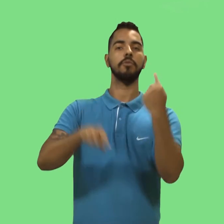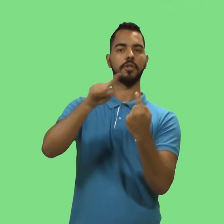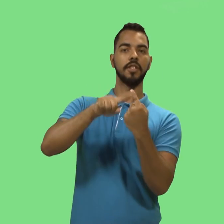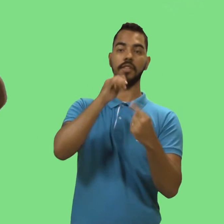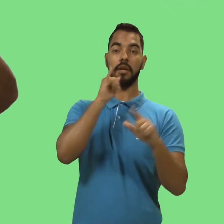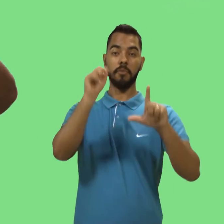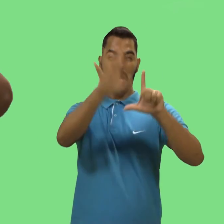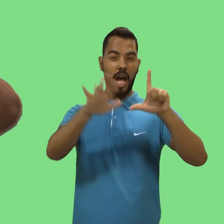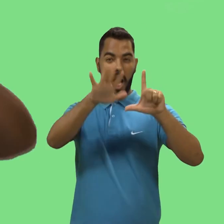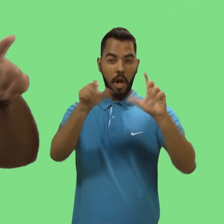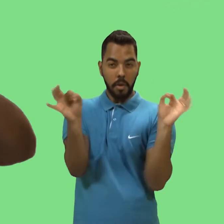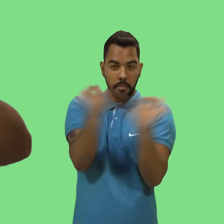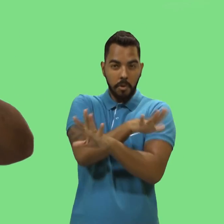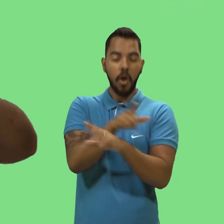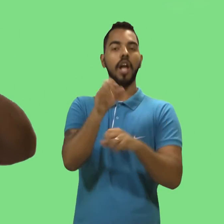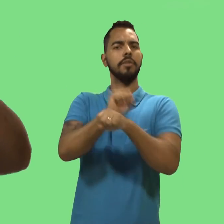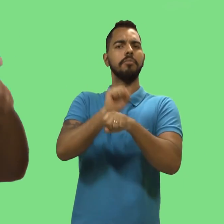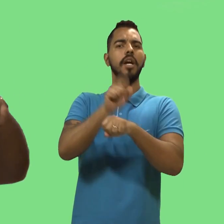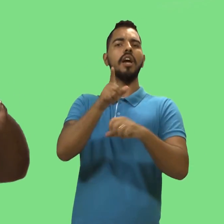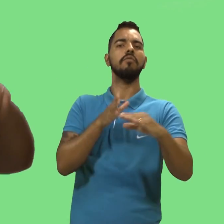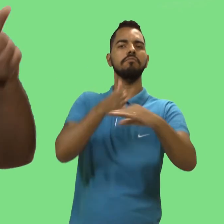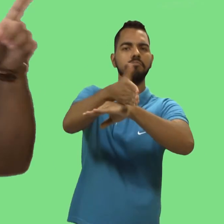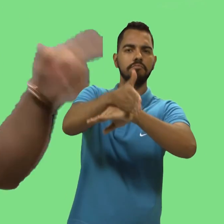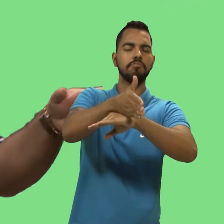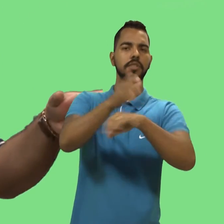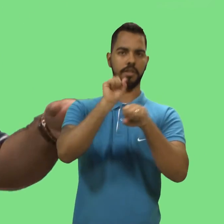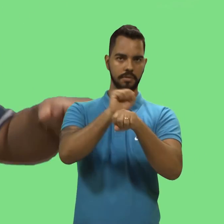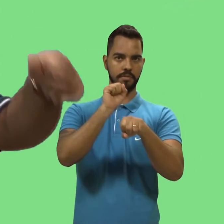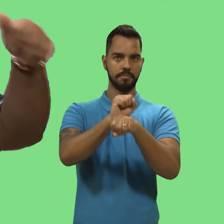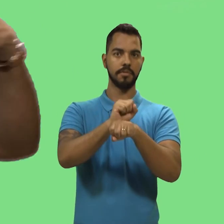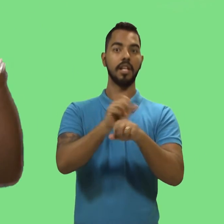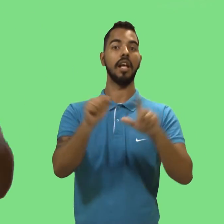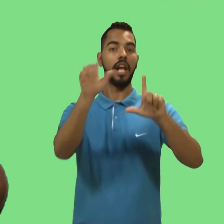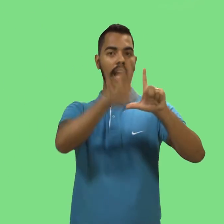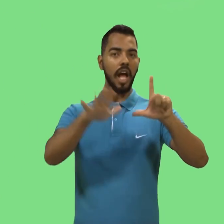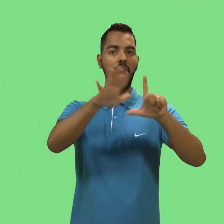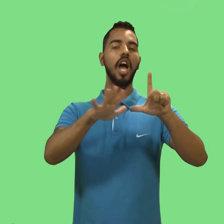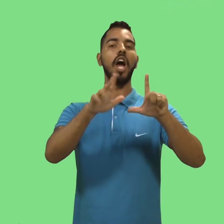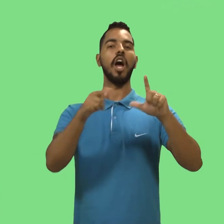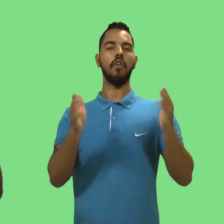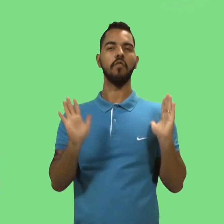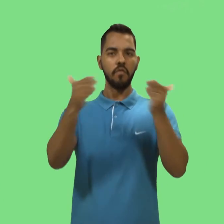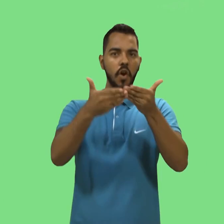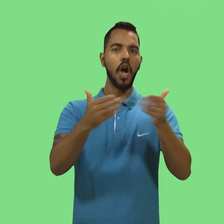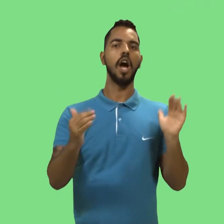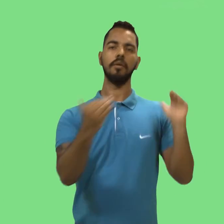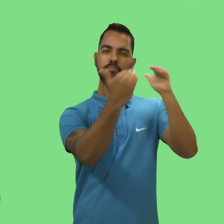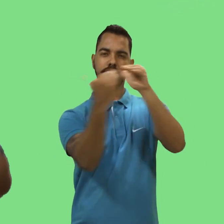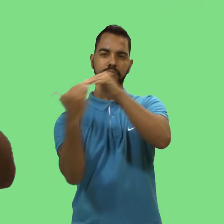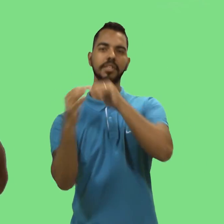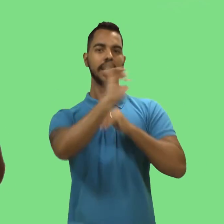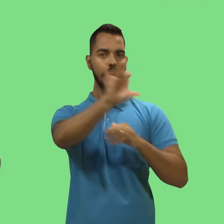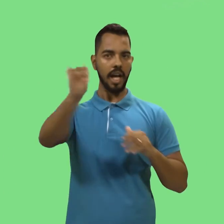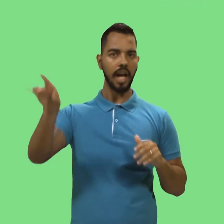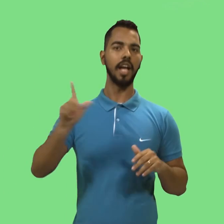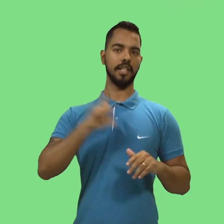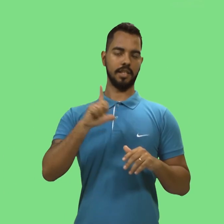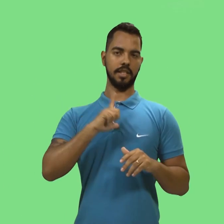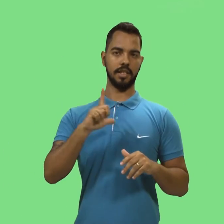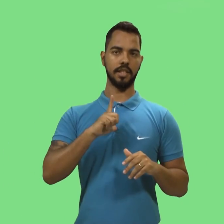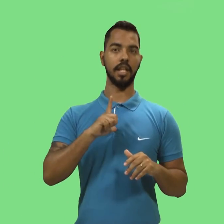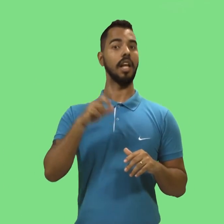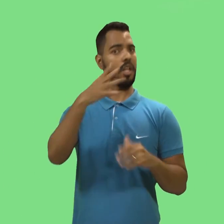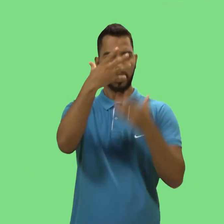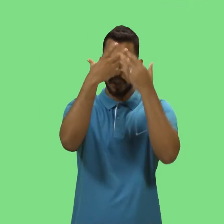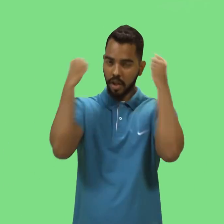sua participação. E não se esqueçam dos estudos da apostila e das atividades propostas que ajudarão a construir cada vez